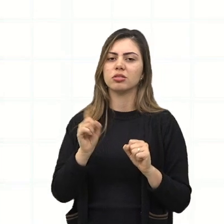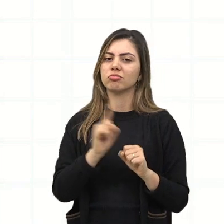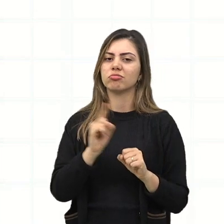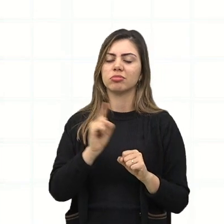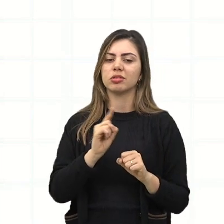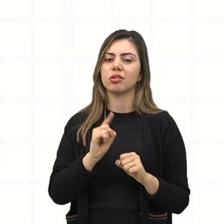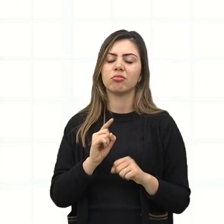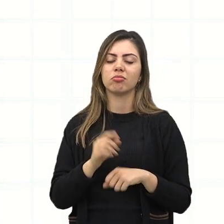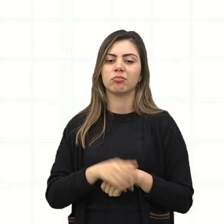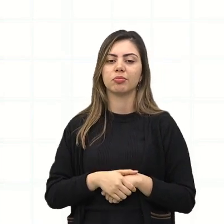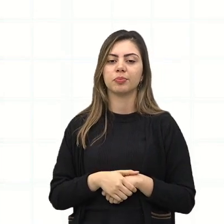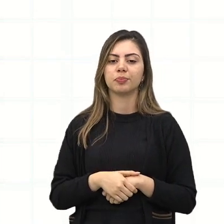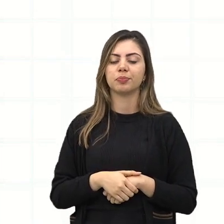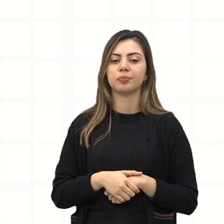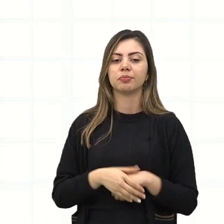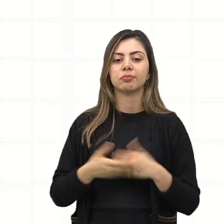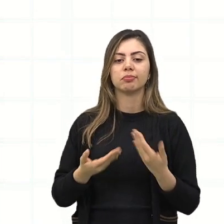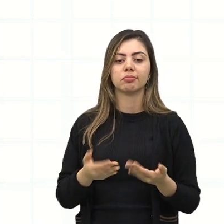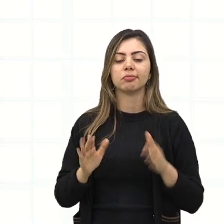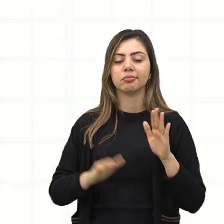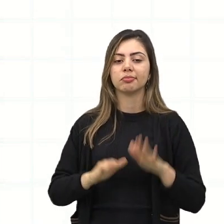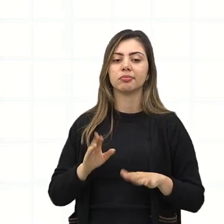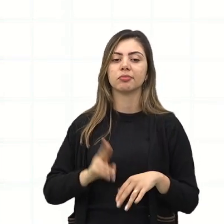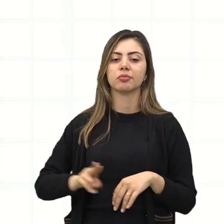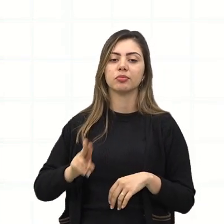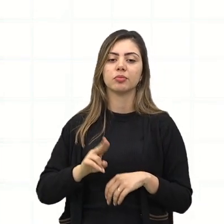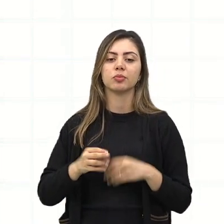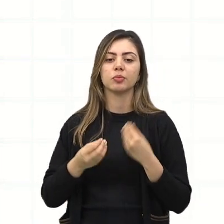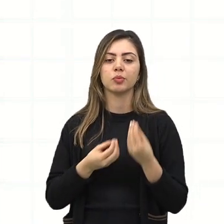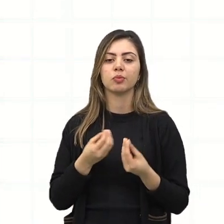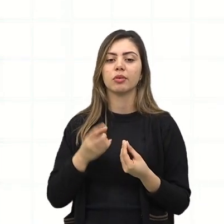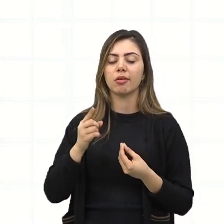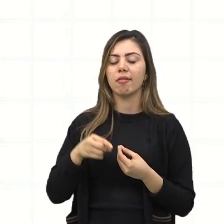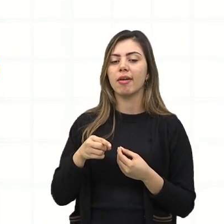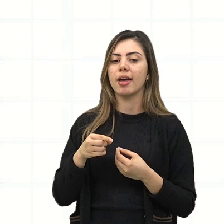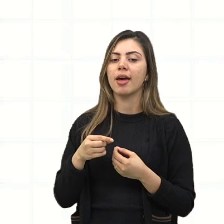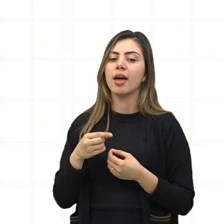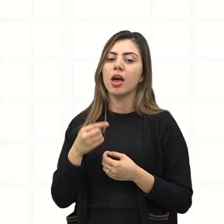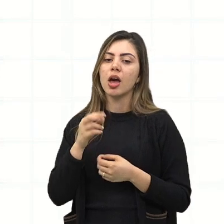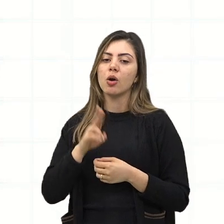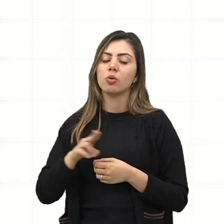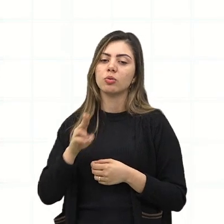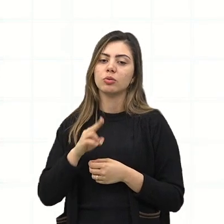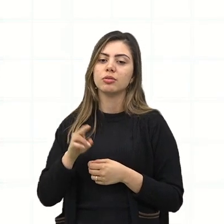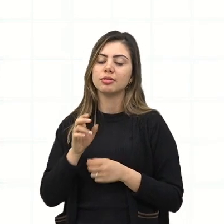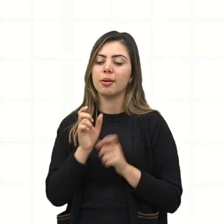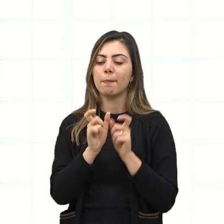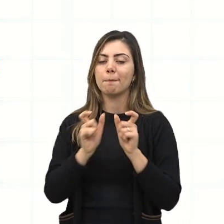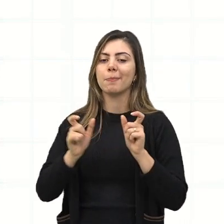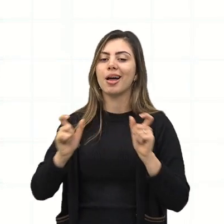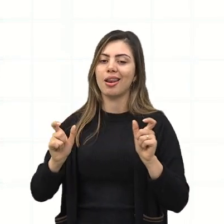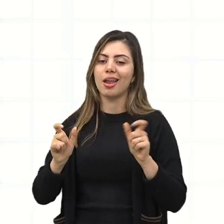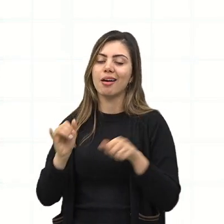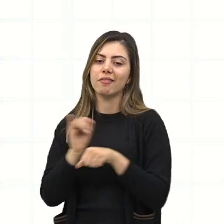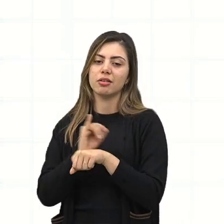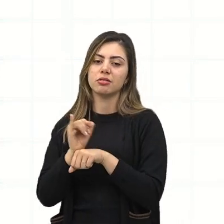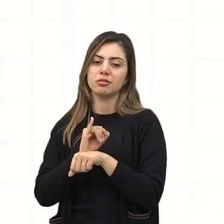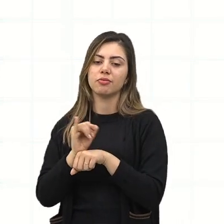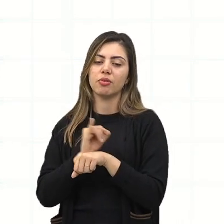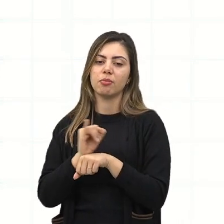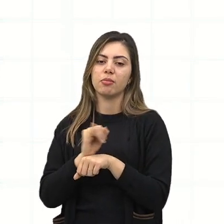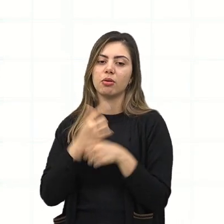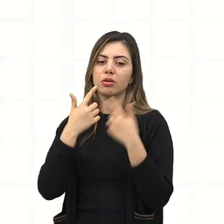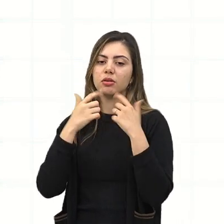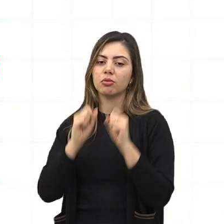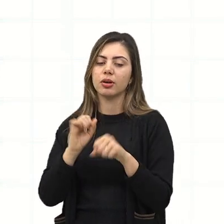geralmente são menos. E às vezes usa uma abordagem coloquial, ou seja, mais informal, para